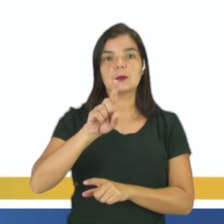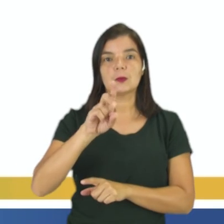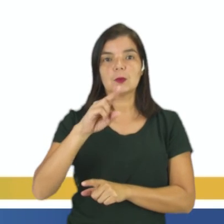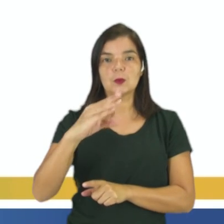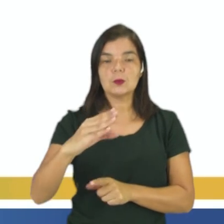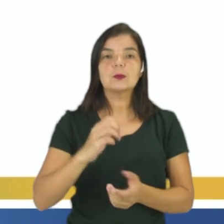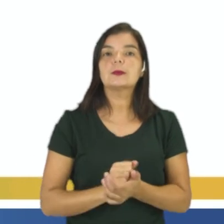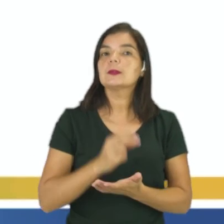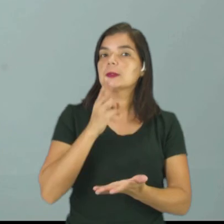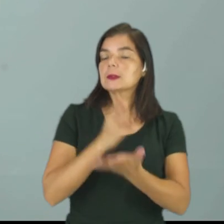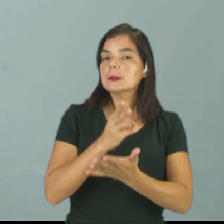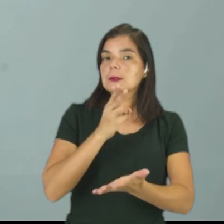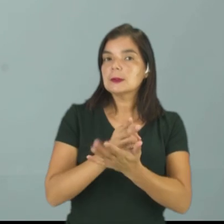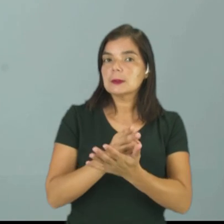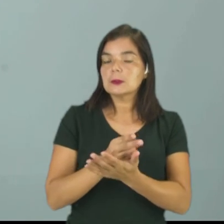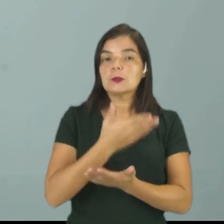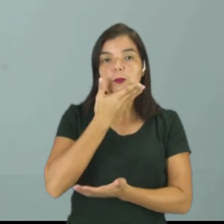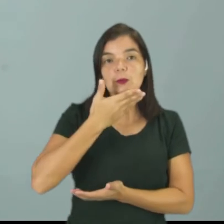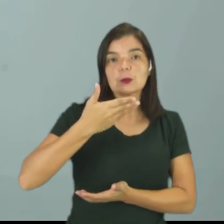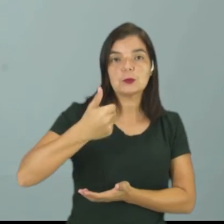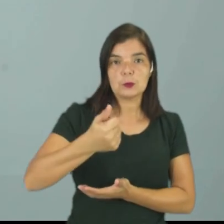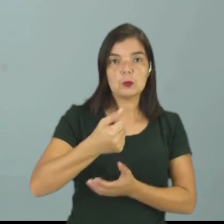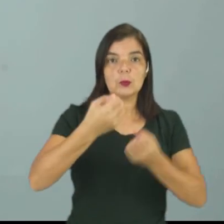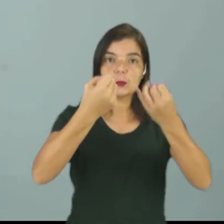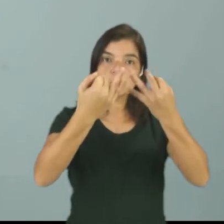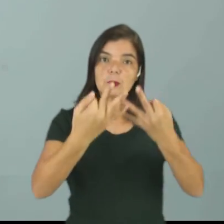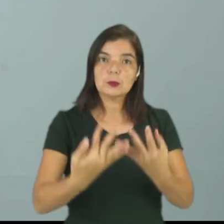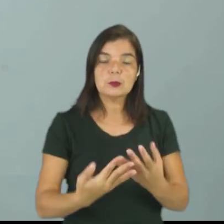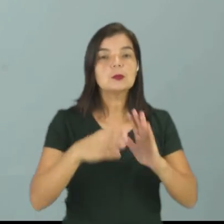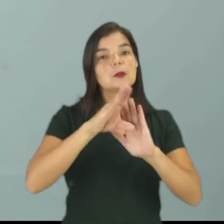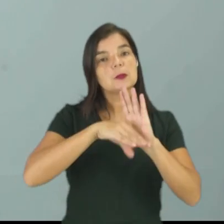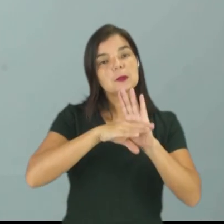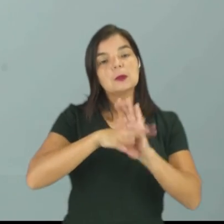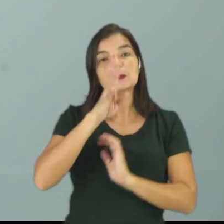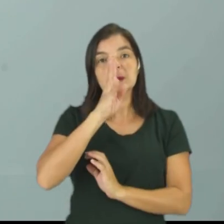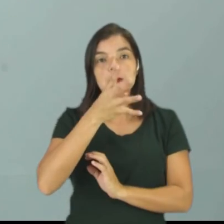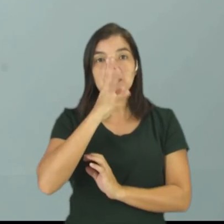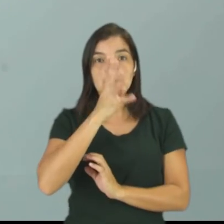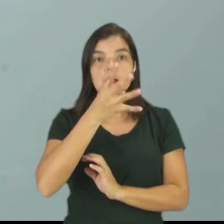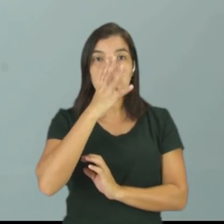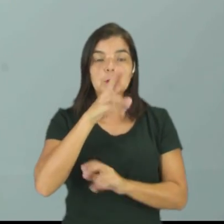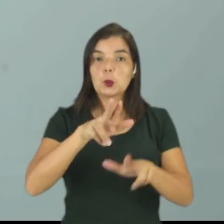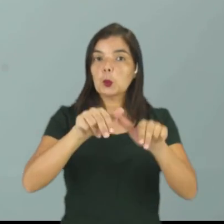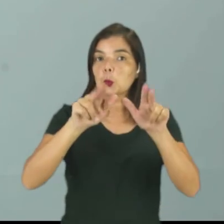Eduque, sempre busque os melhores conceitos, as melhores críticas